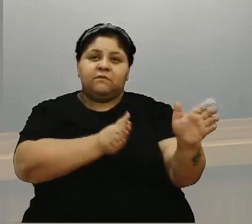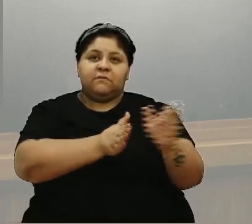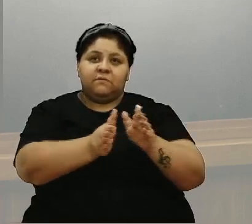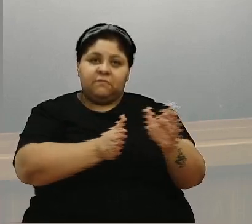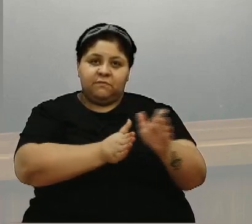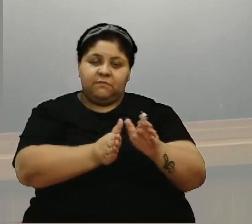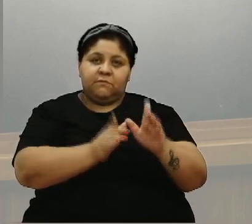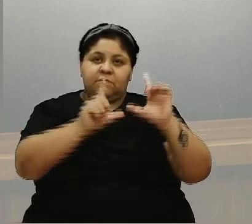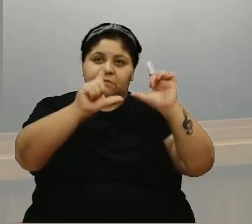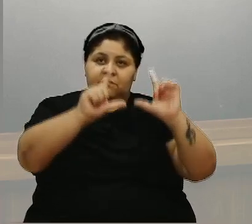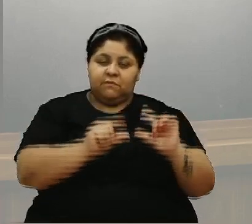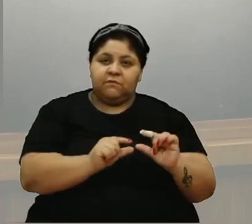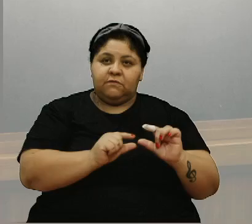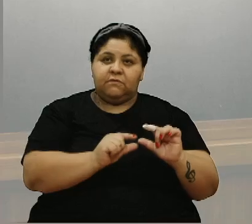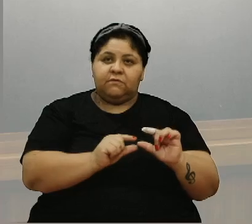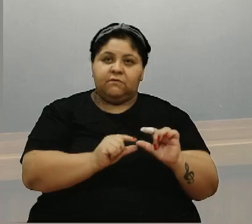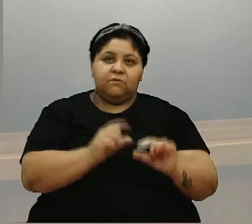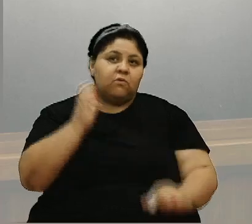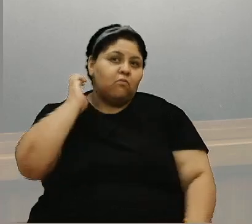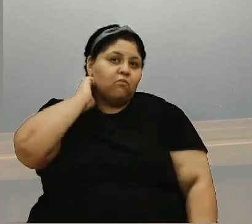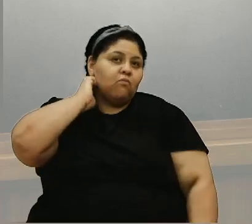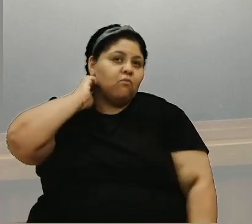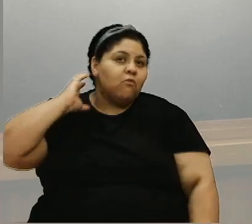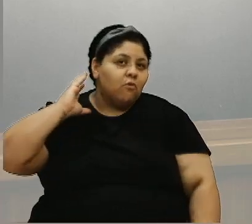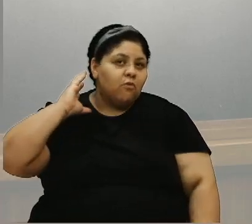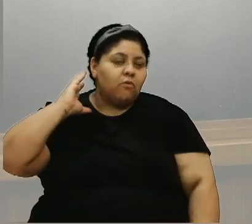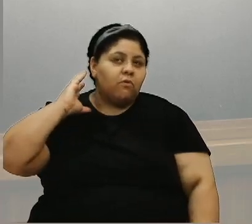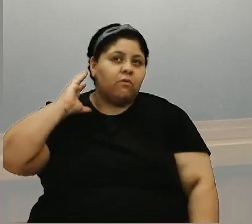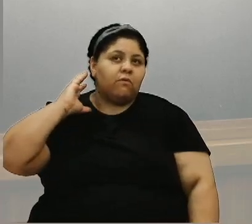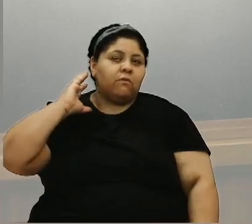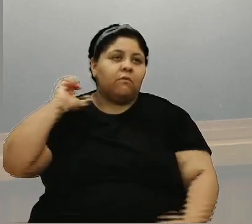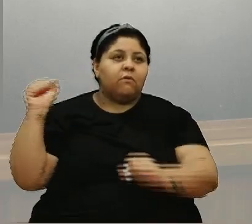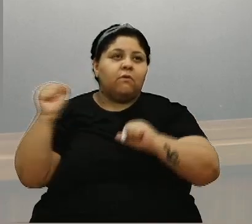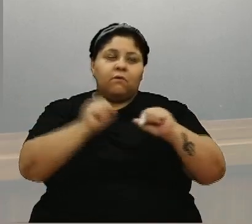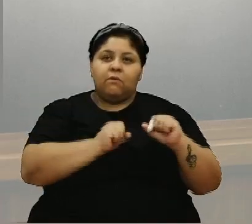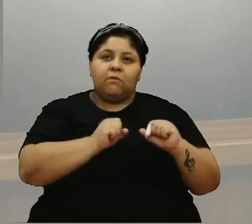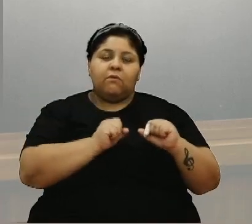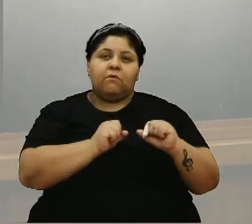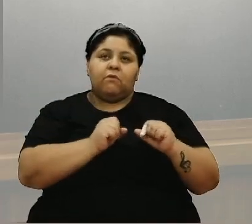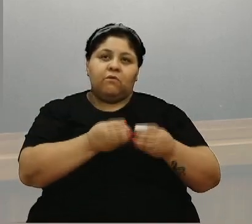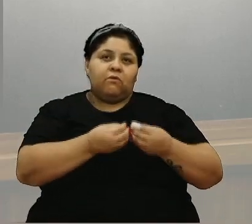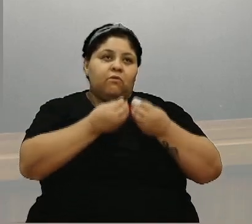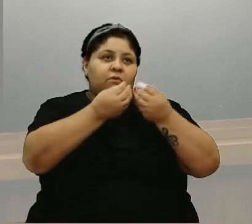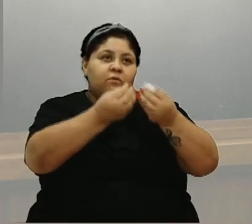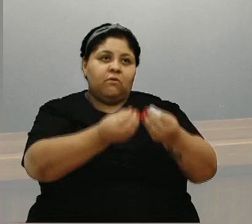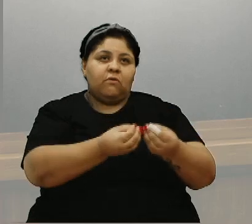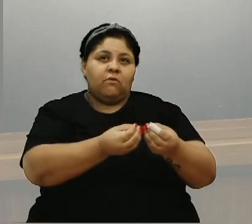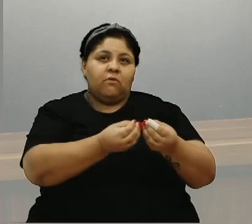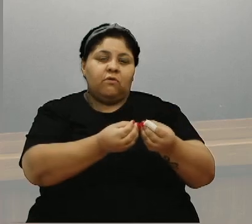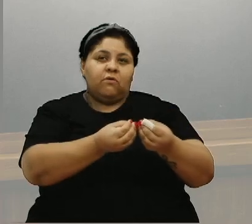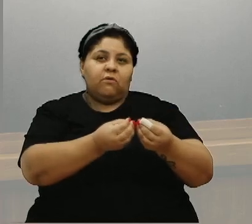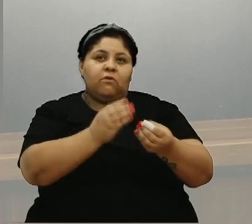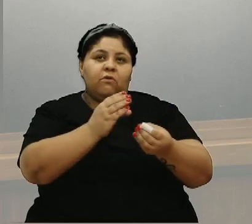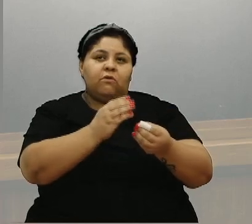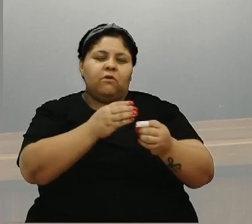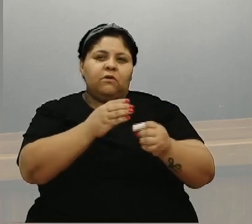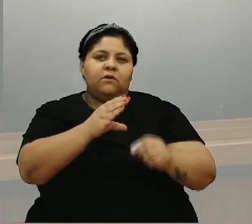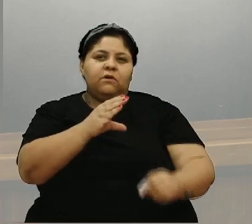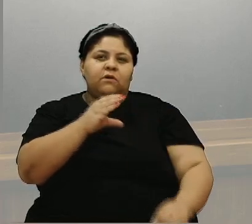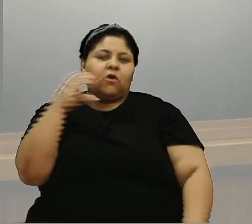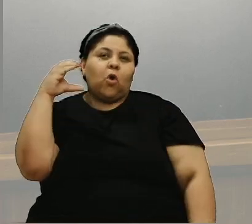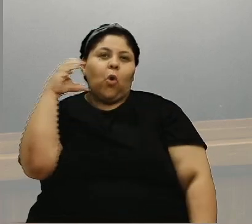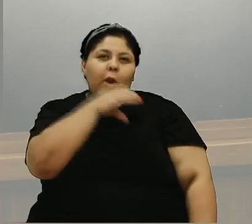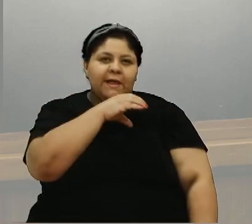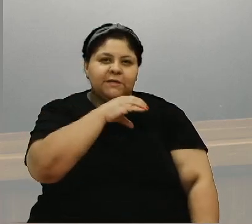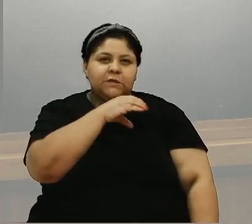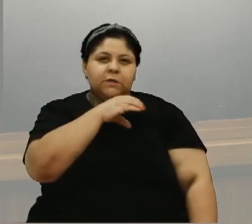a redução do hormônio, que pode dar a questão do colesterol,